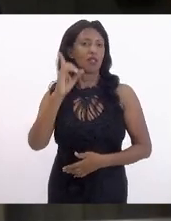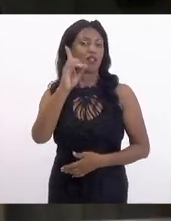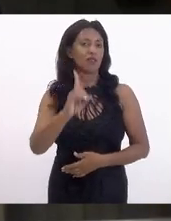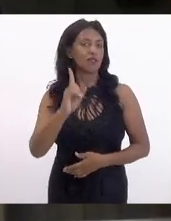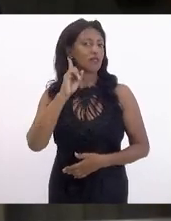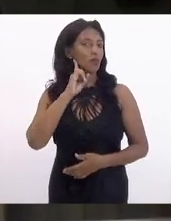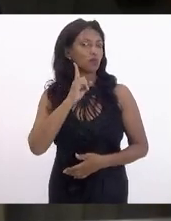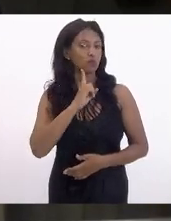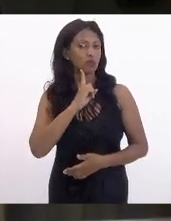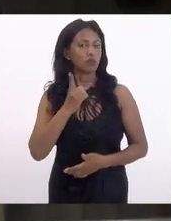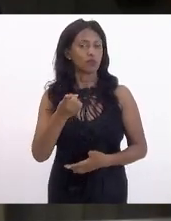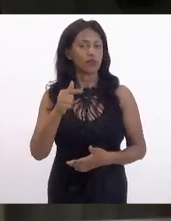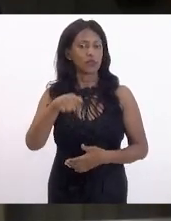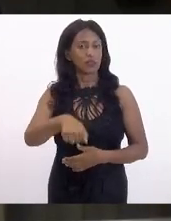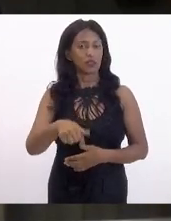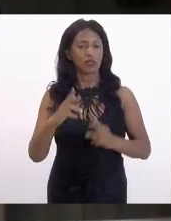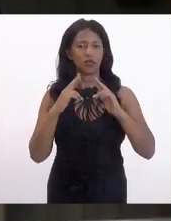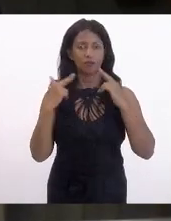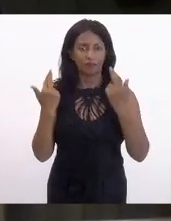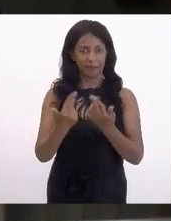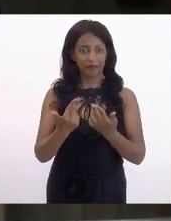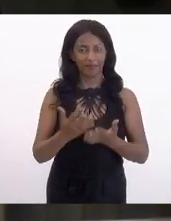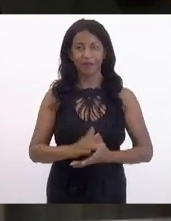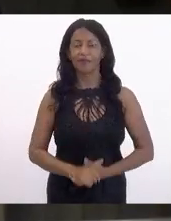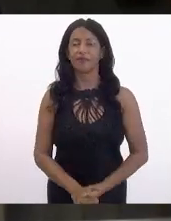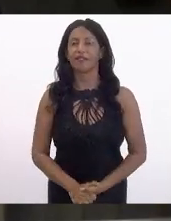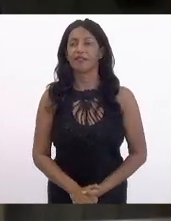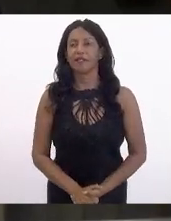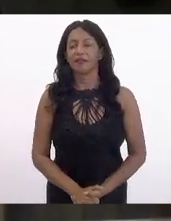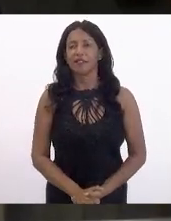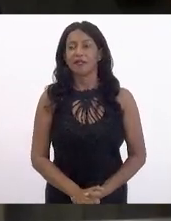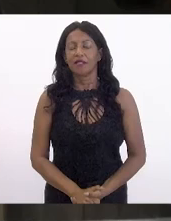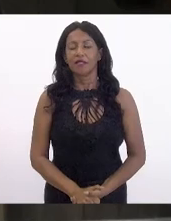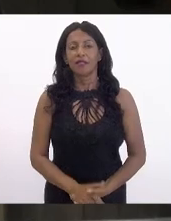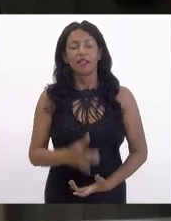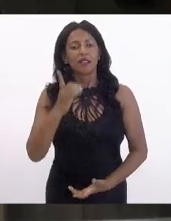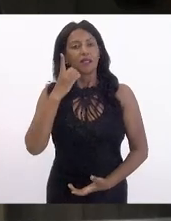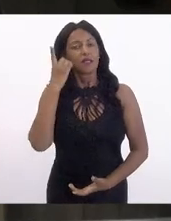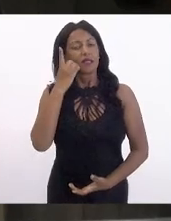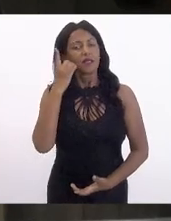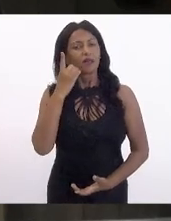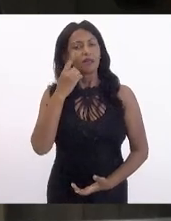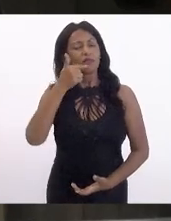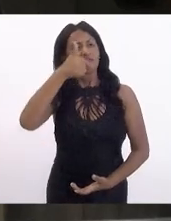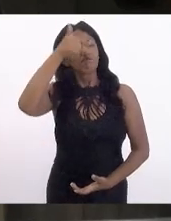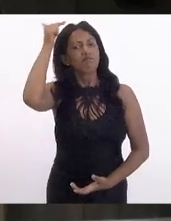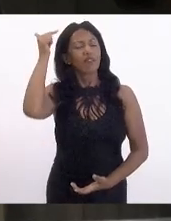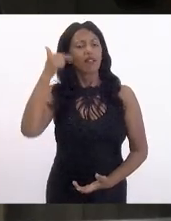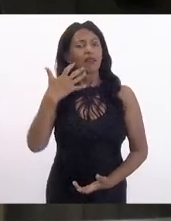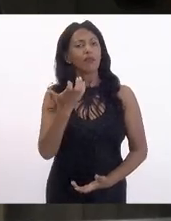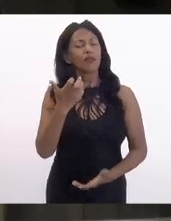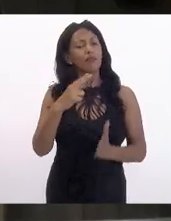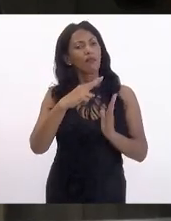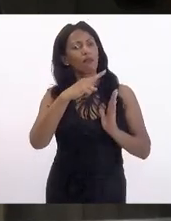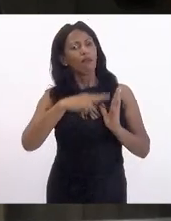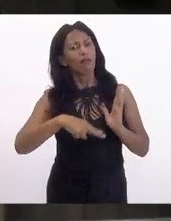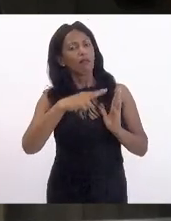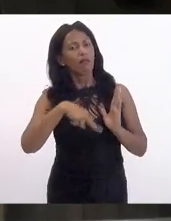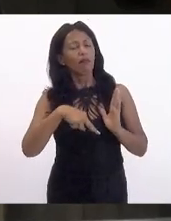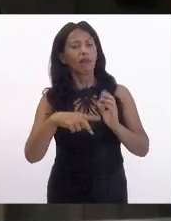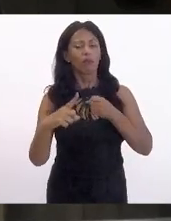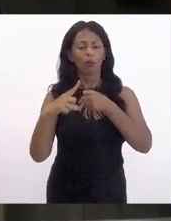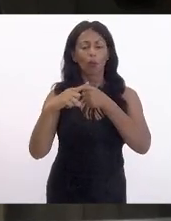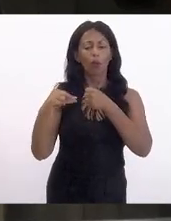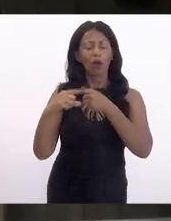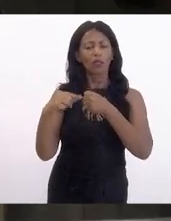auditiva nesta sessão plenária o deputado Municipal lê o quero ler um